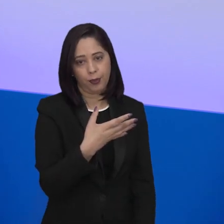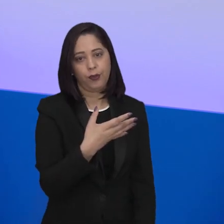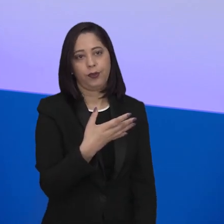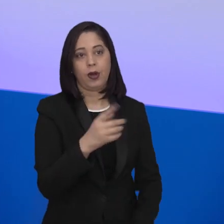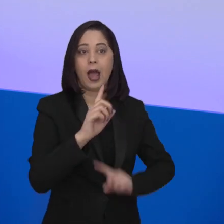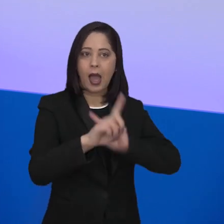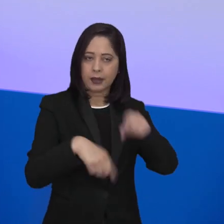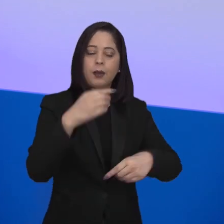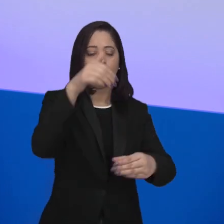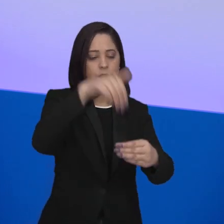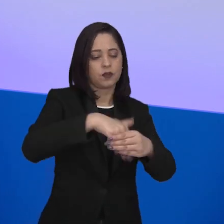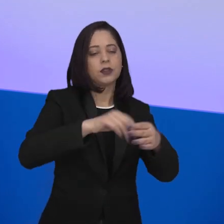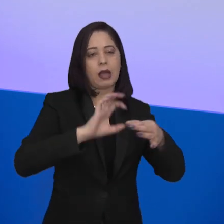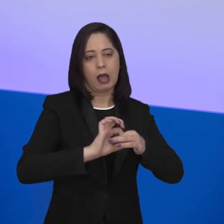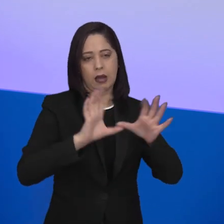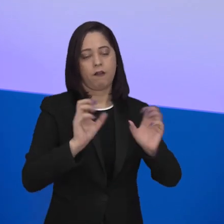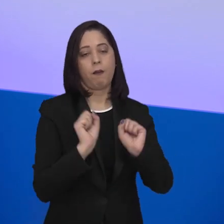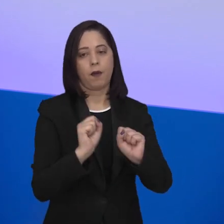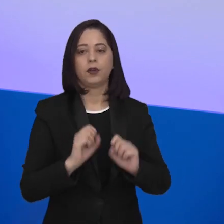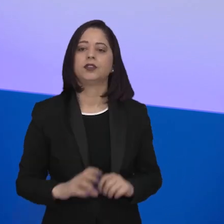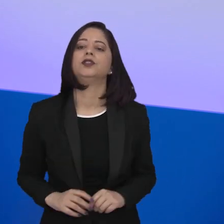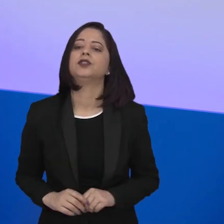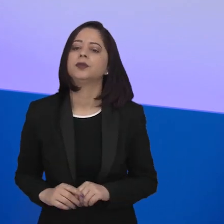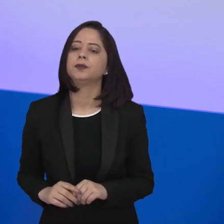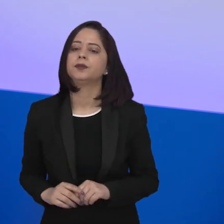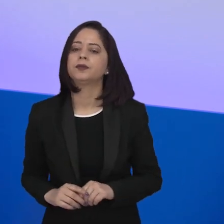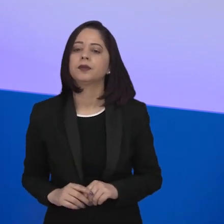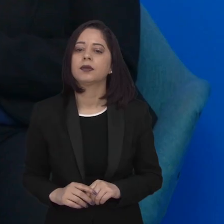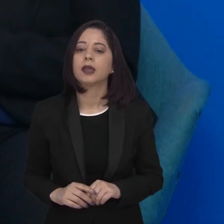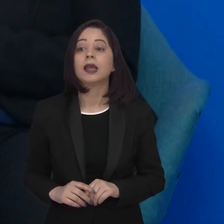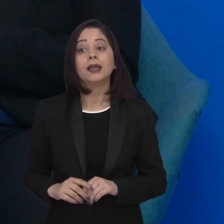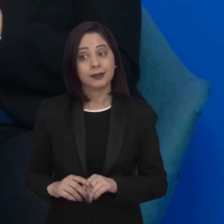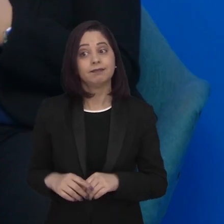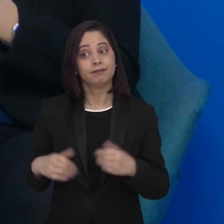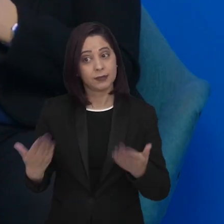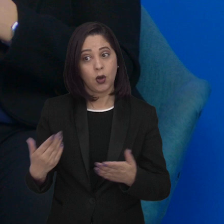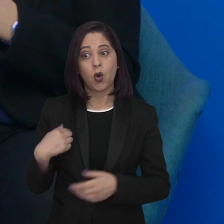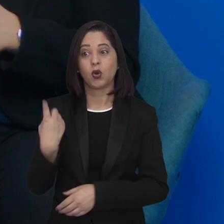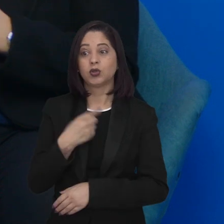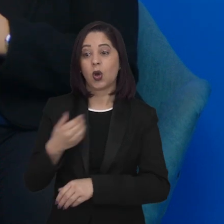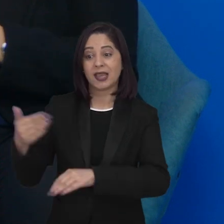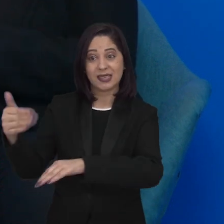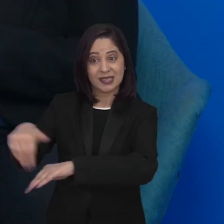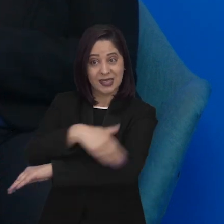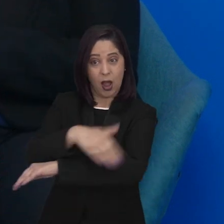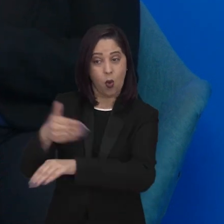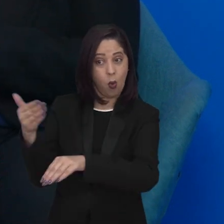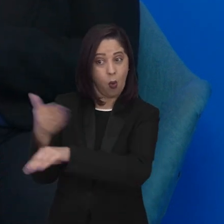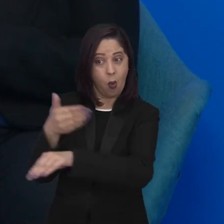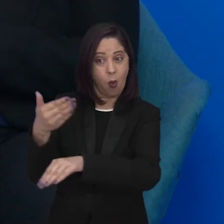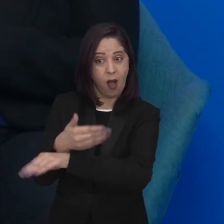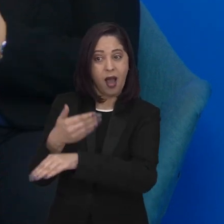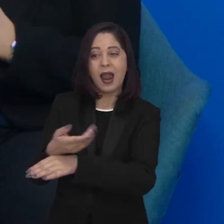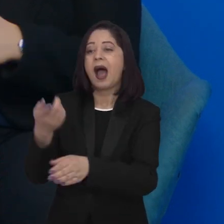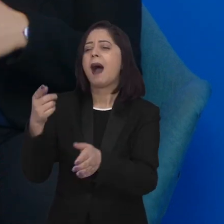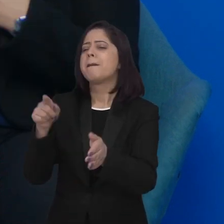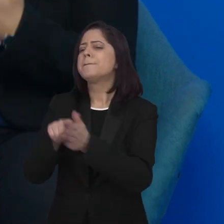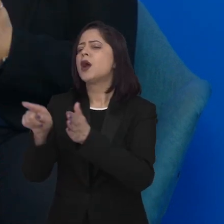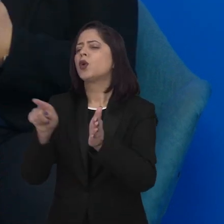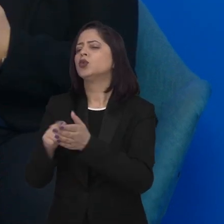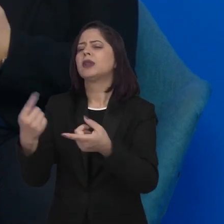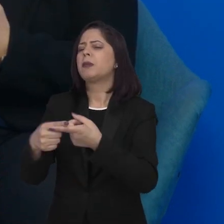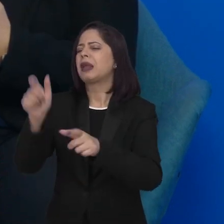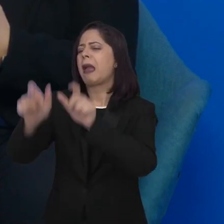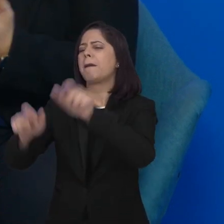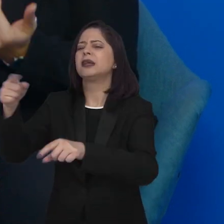que ele possa novamente votar nas eleições. Para a gente continuar, Marcos, a gente foi até as ruas de São José para entender quais são as principais